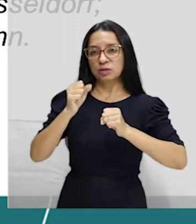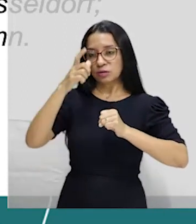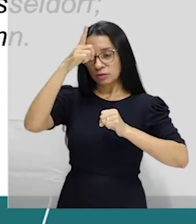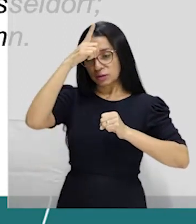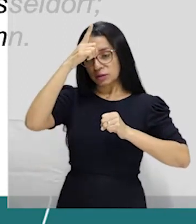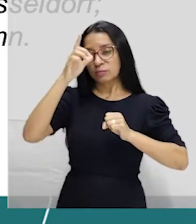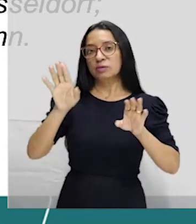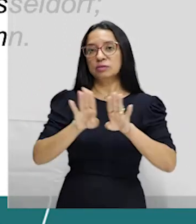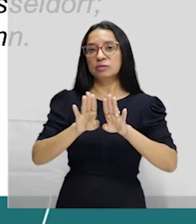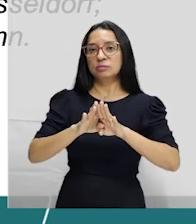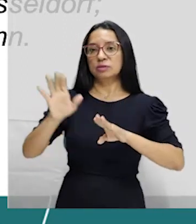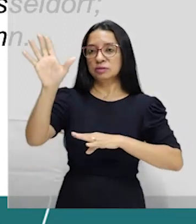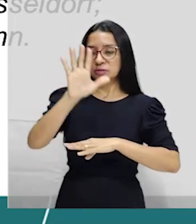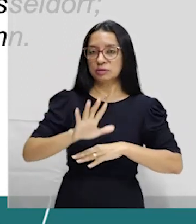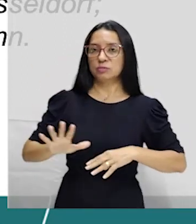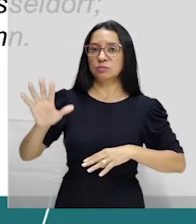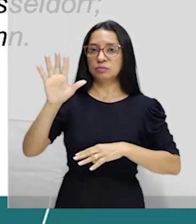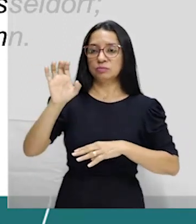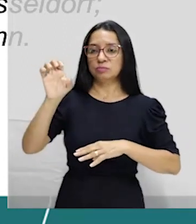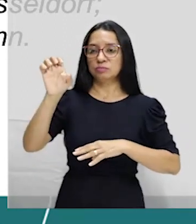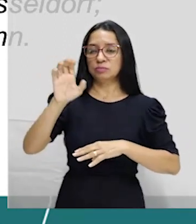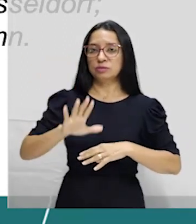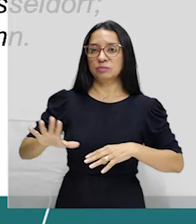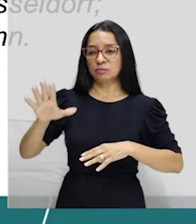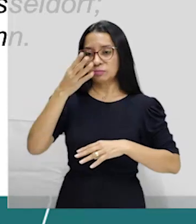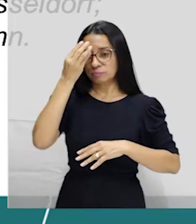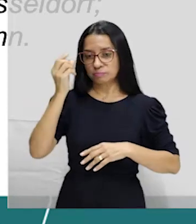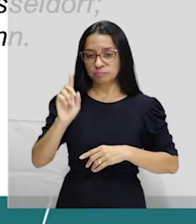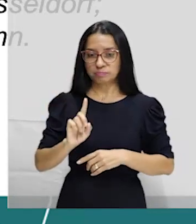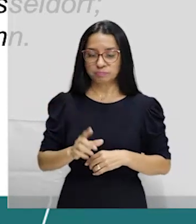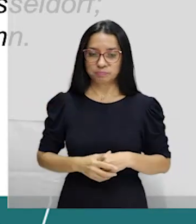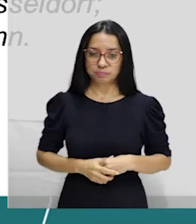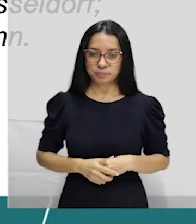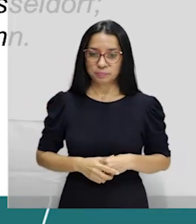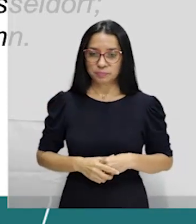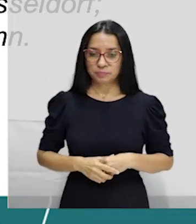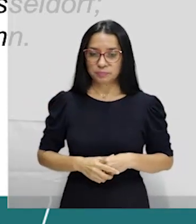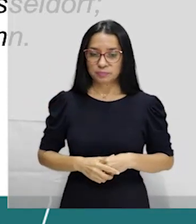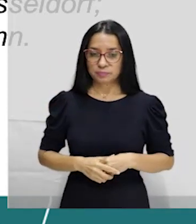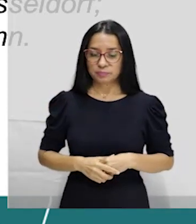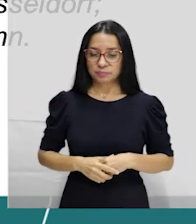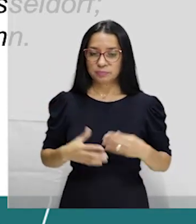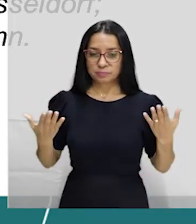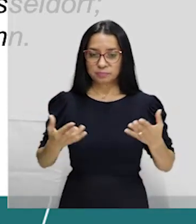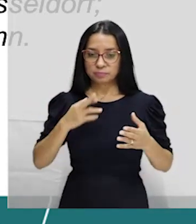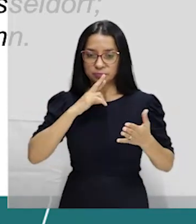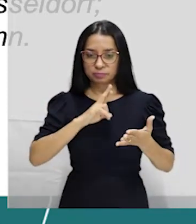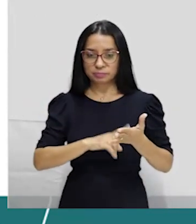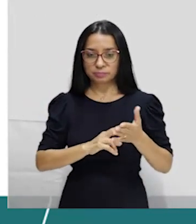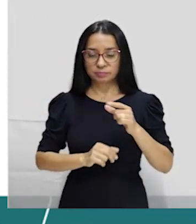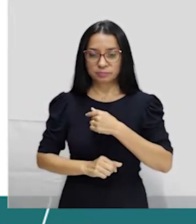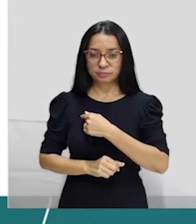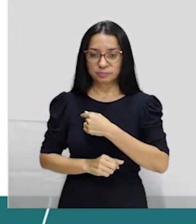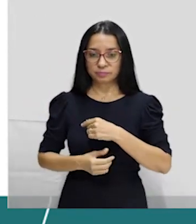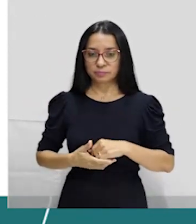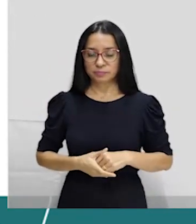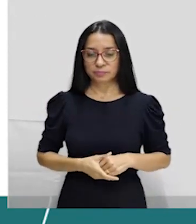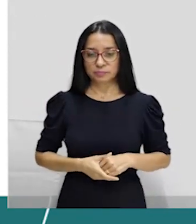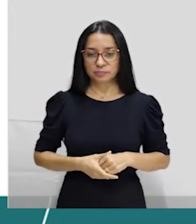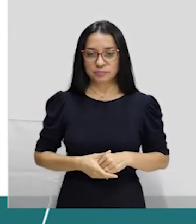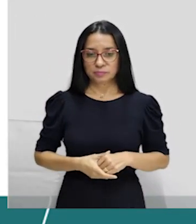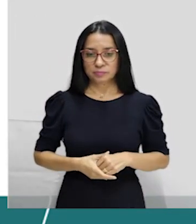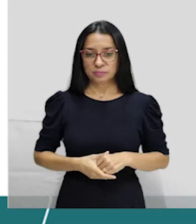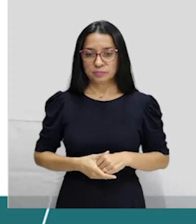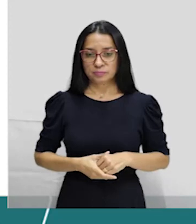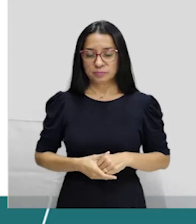da Europa, galera, tá certo? Não esquece isso. Então, vamos agora para a alternativa, né? A Bacia do Ruhr, na Europa